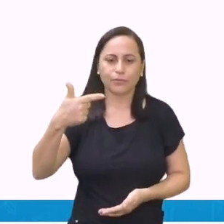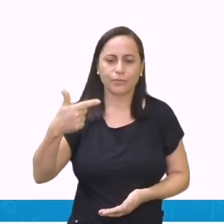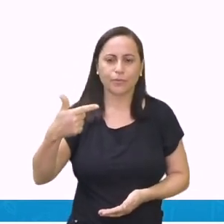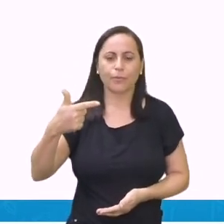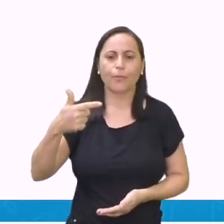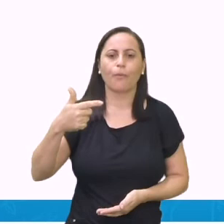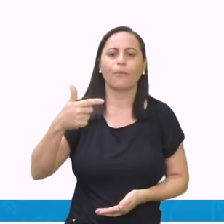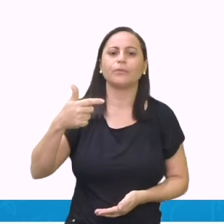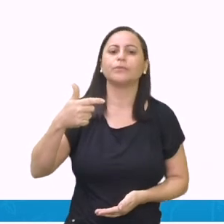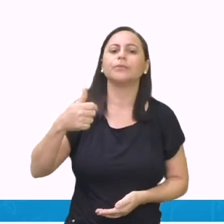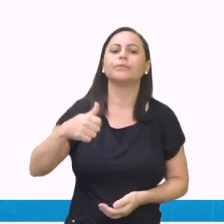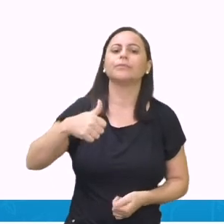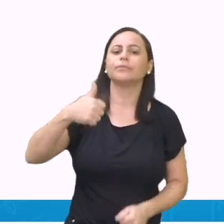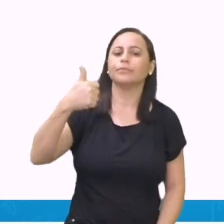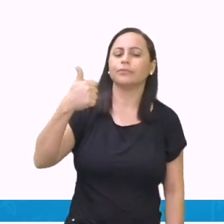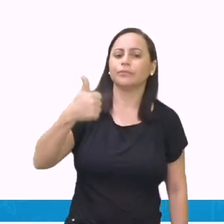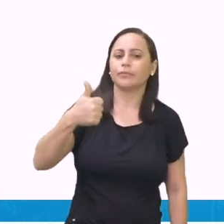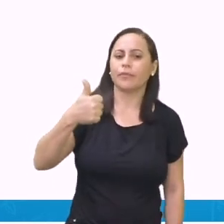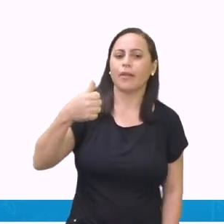12º.